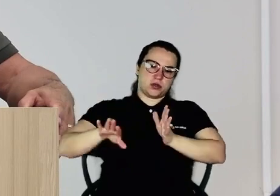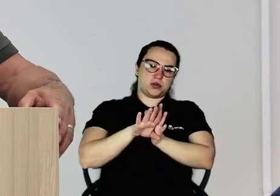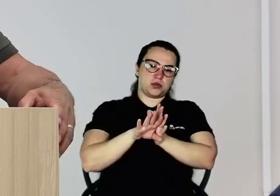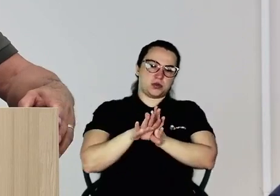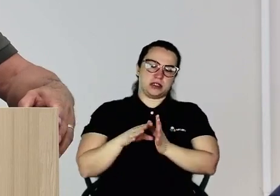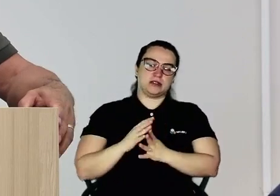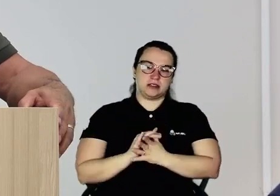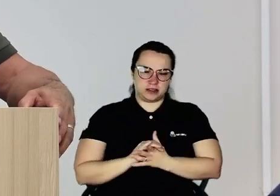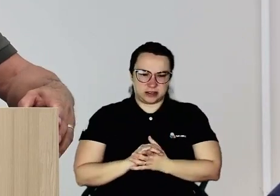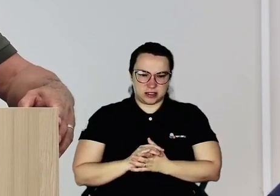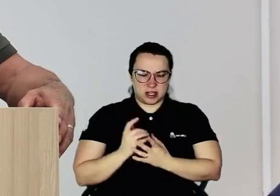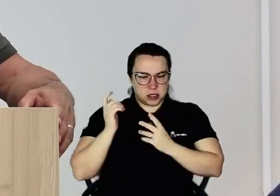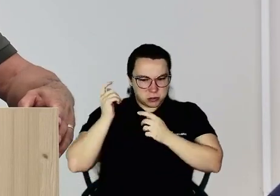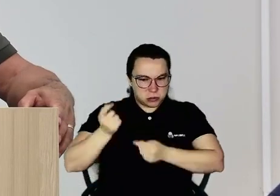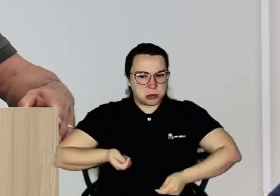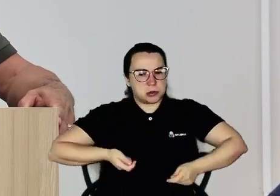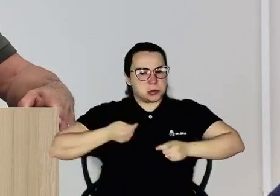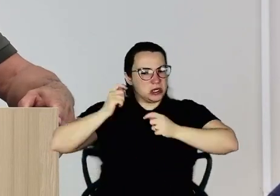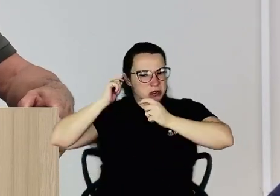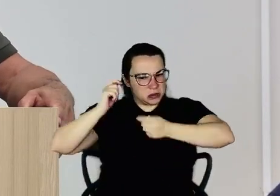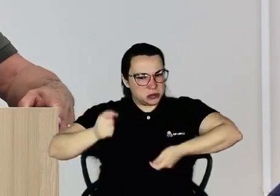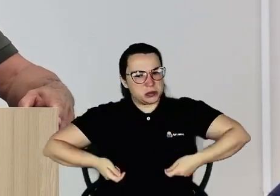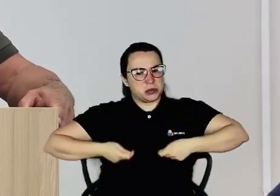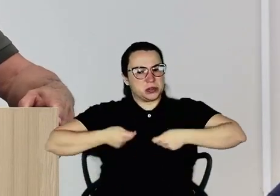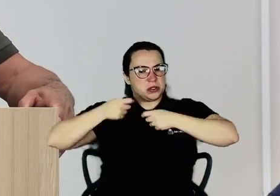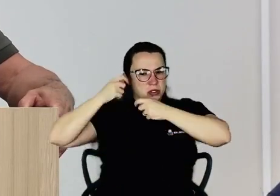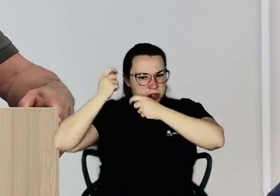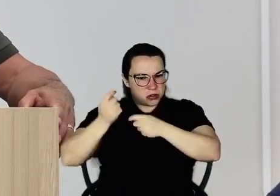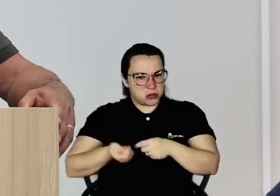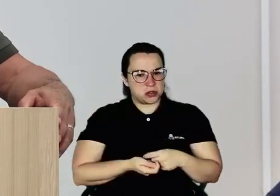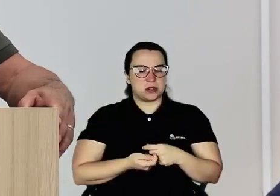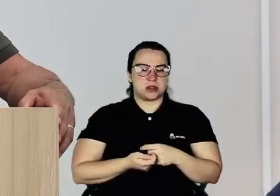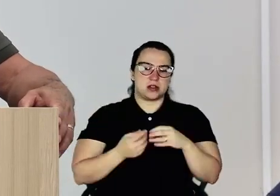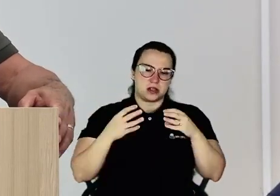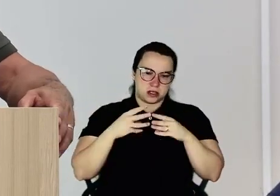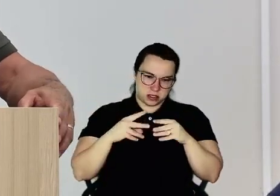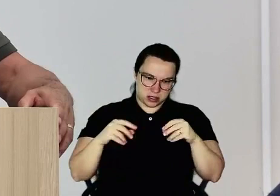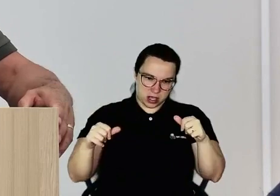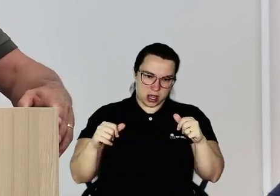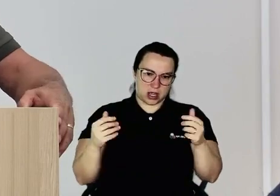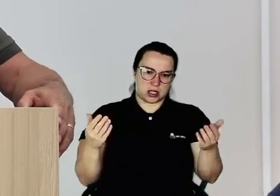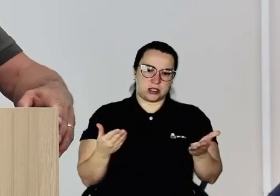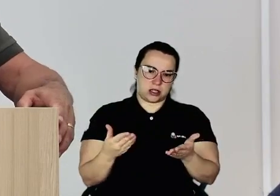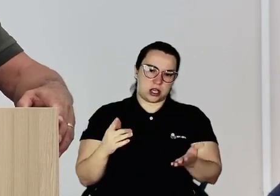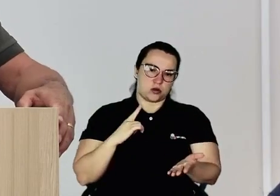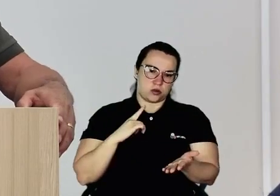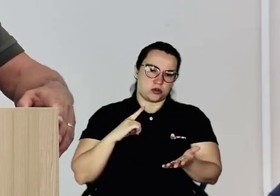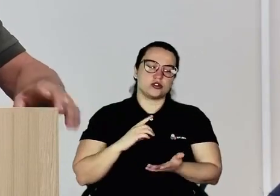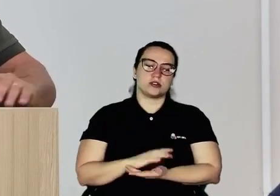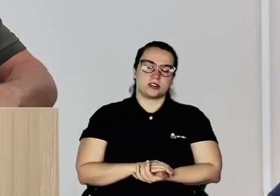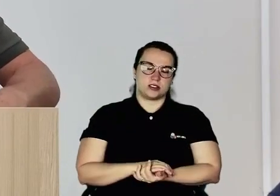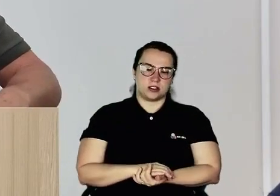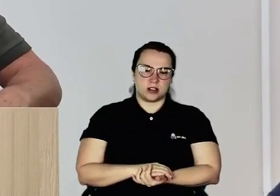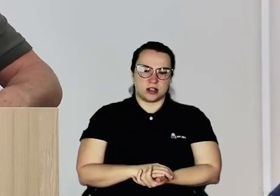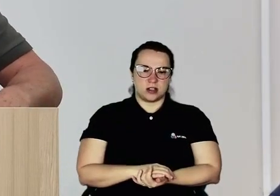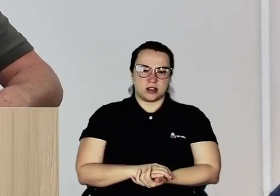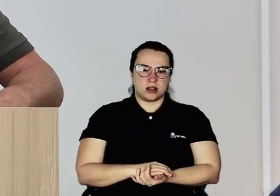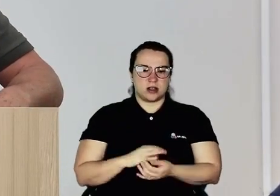no machado, o pedacinho de terra que tem hoje. Então, como o senhor disse uma vez, quem quer terra tem que